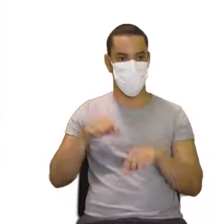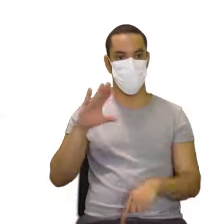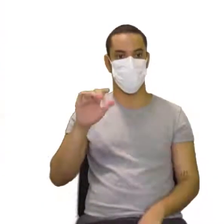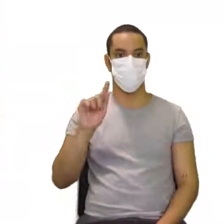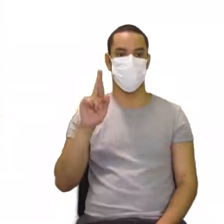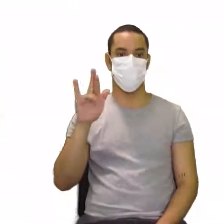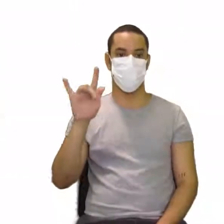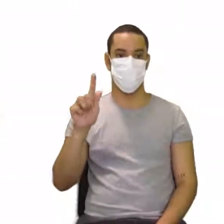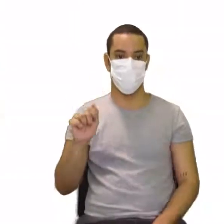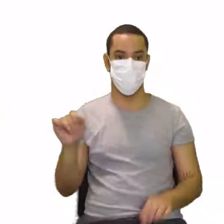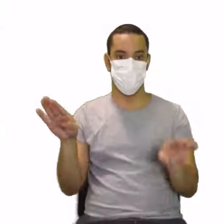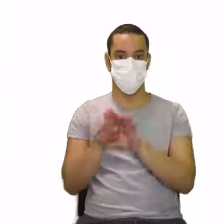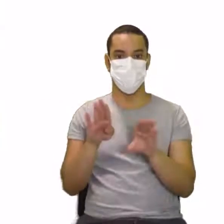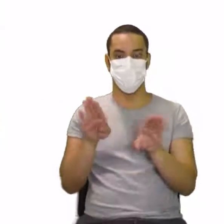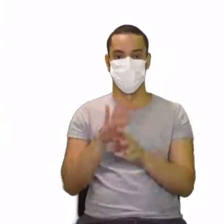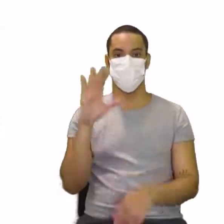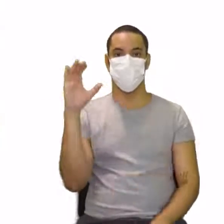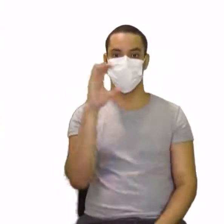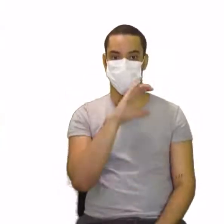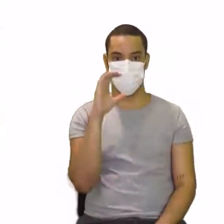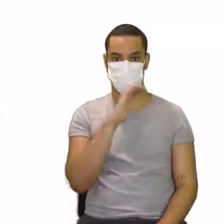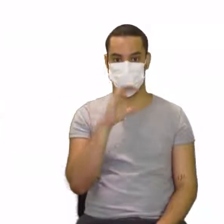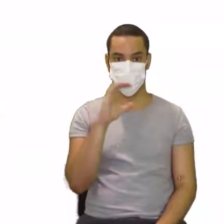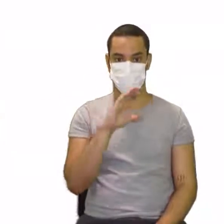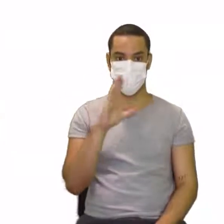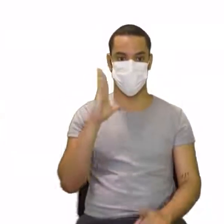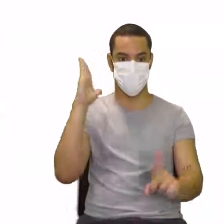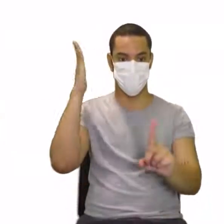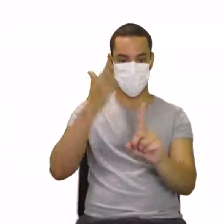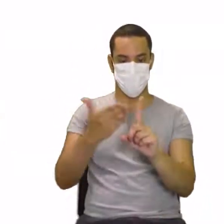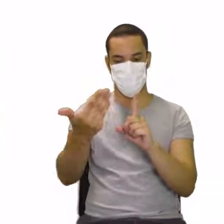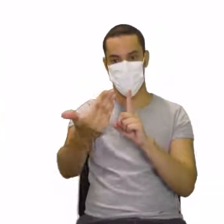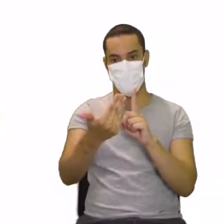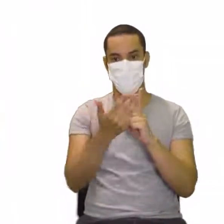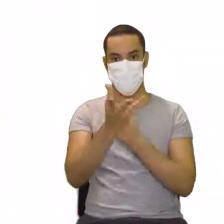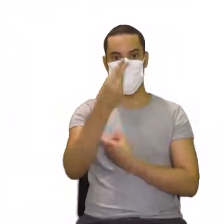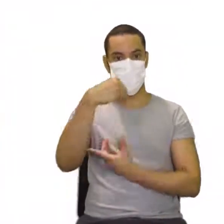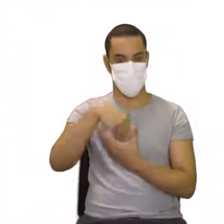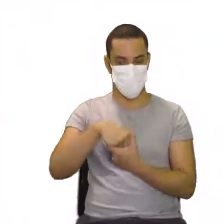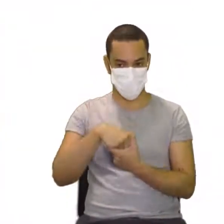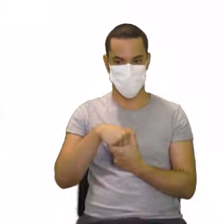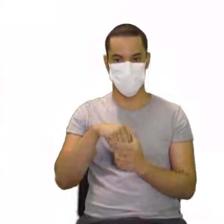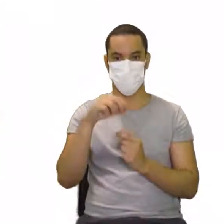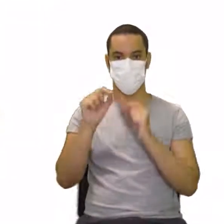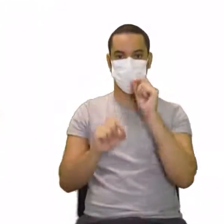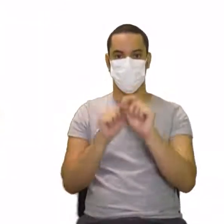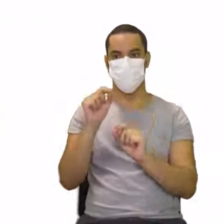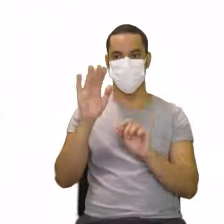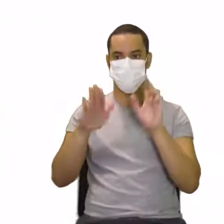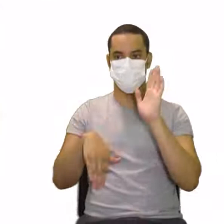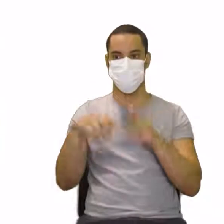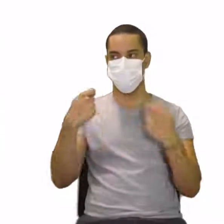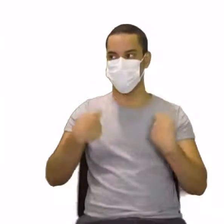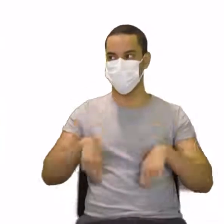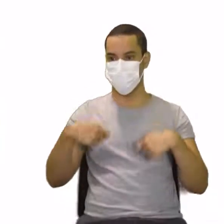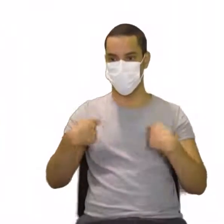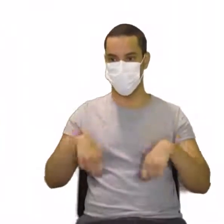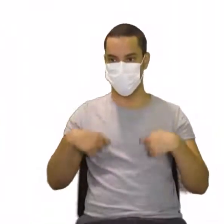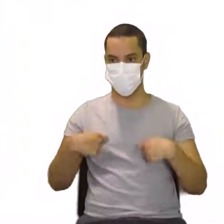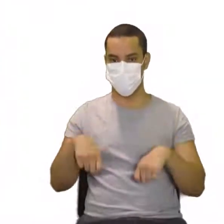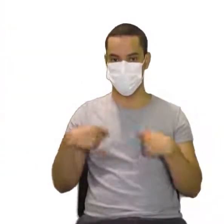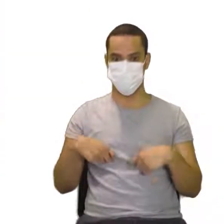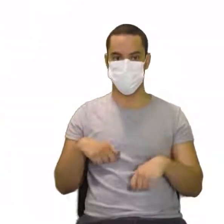é a velocidade. E a direção da velocidade com este campo aqui, geralmente ela tem que ser o